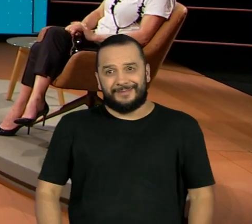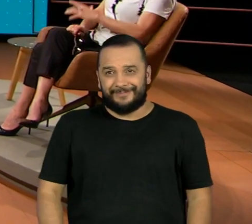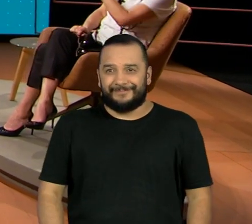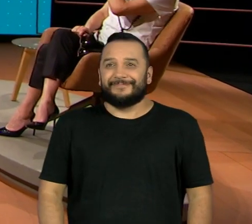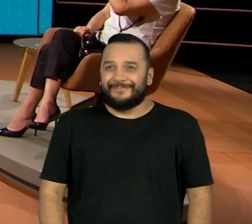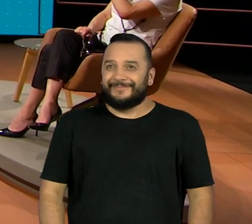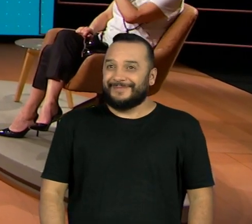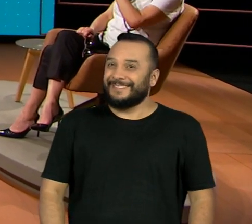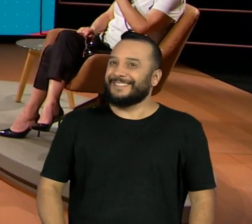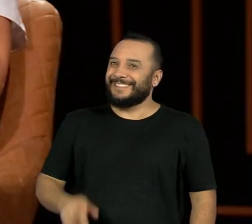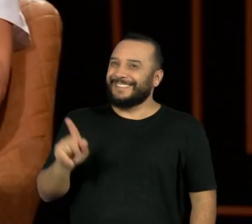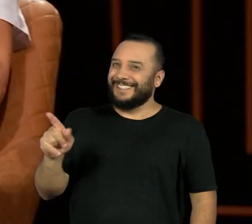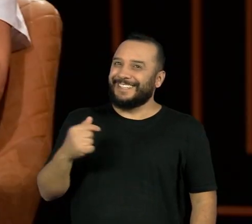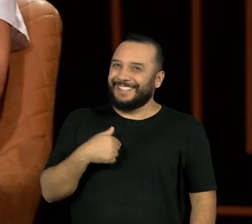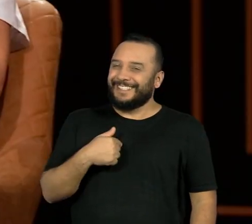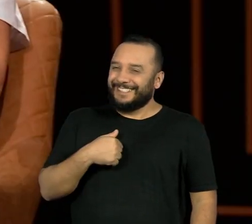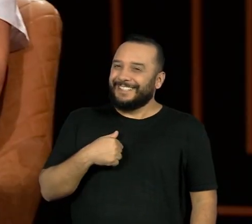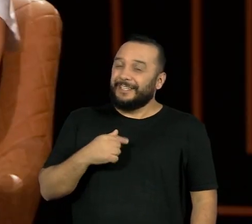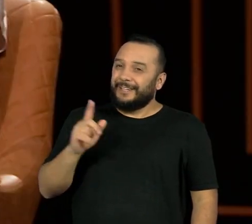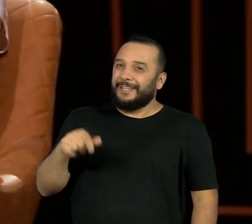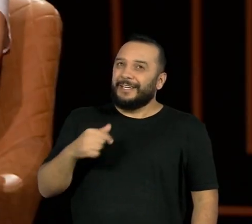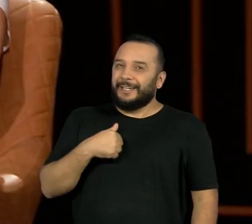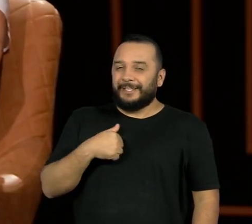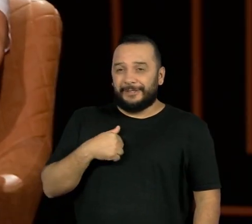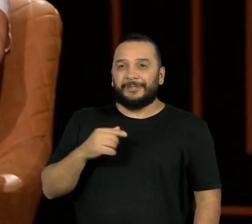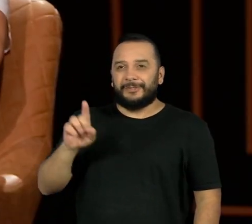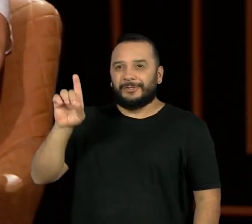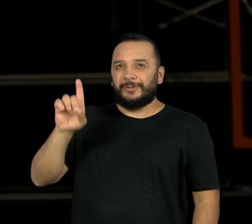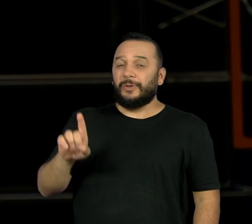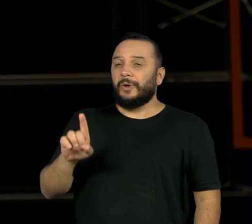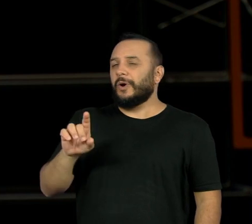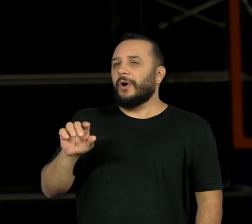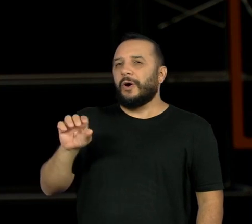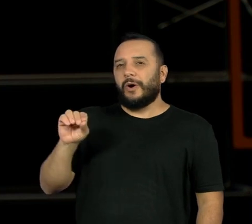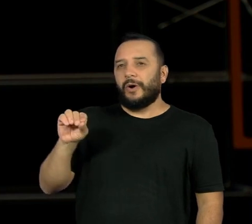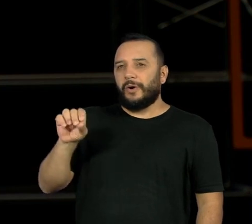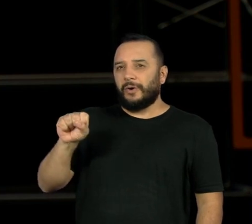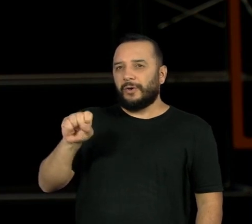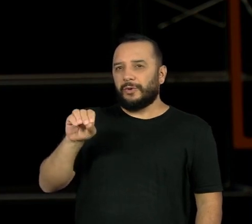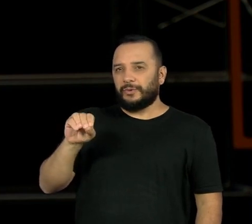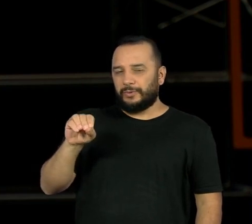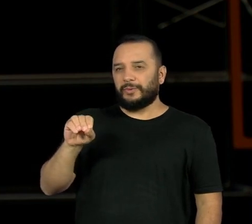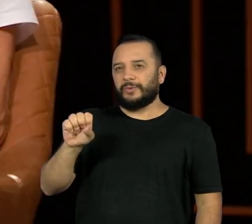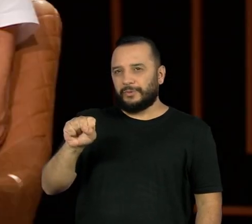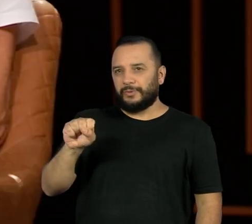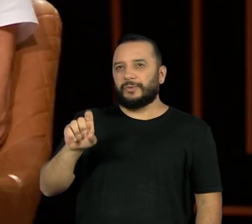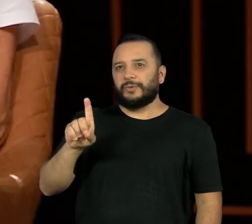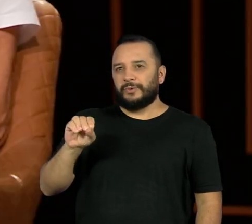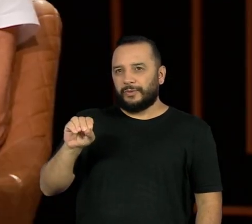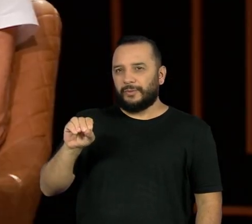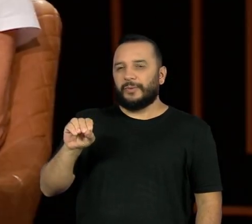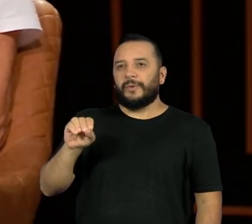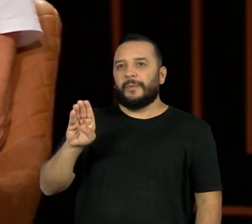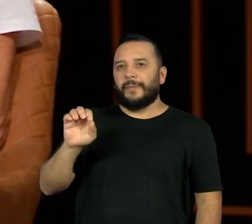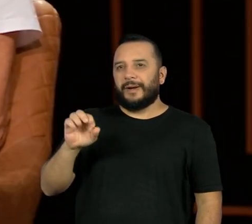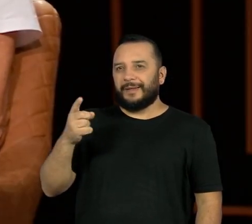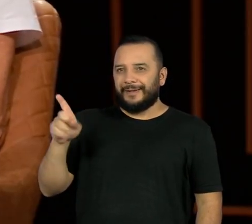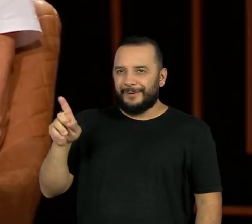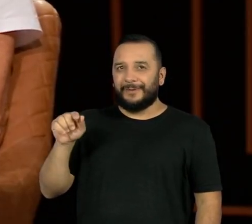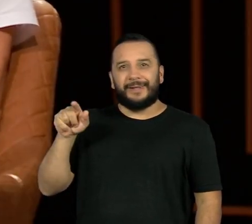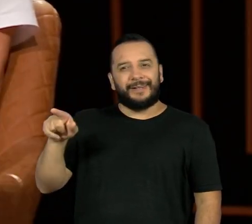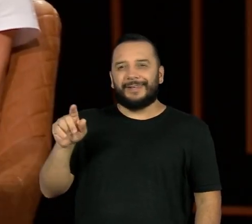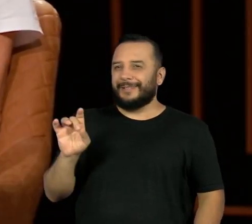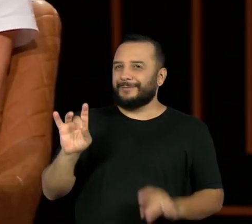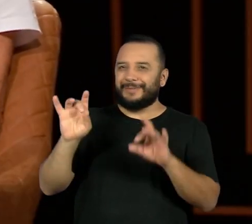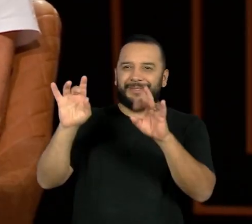Querido. Era a direção do Tio Thó. Ah, é? Ossos do Barão. Ossos do Barão, né? No SBT. Ele é um encanto, minha Nossa Senhora.